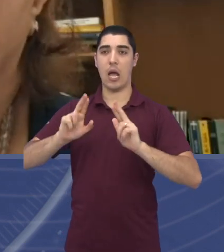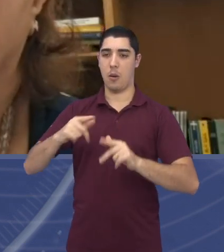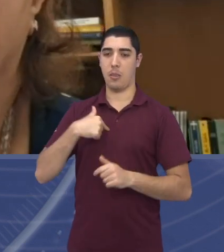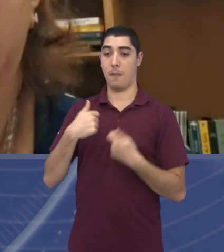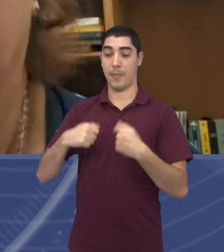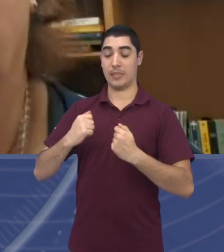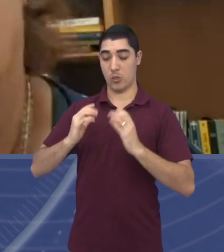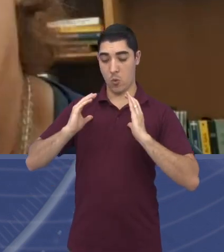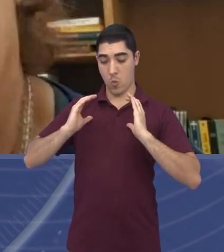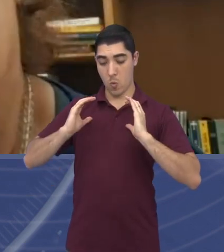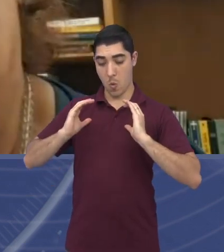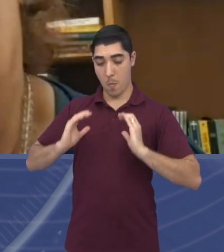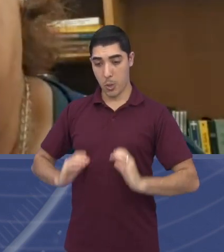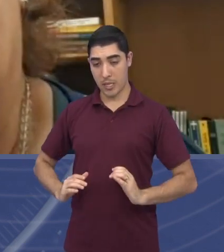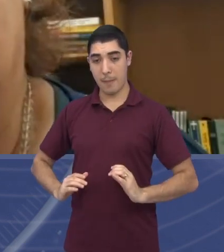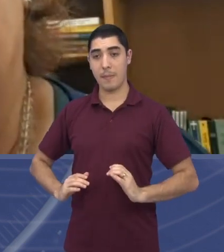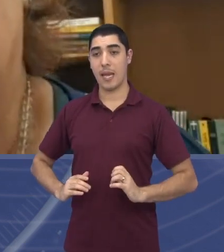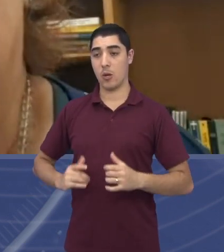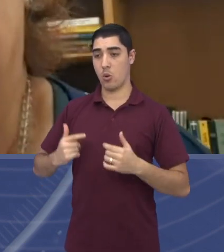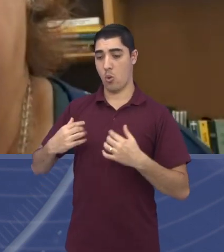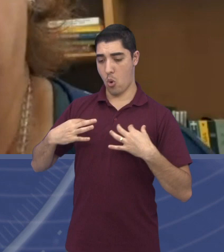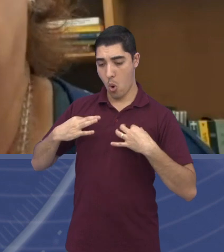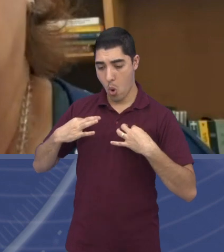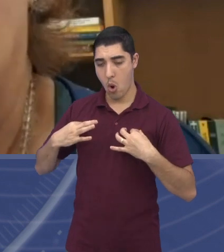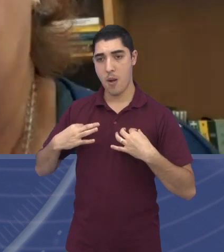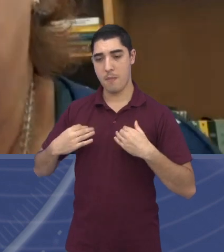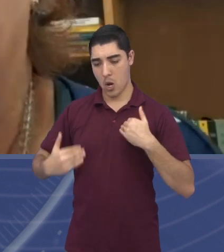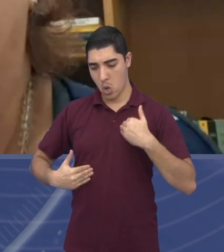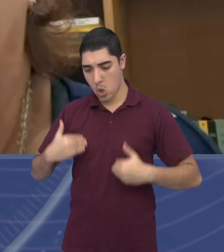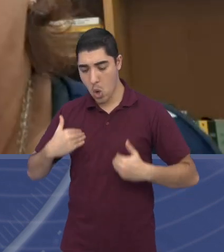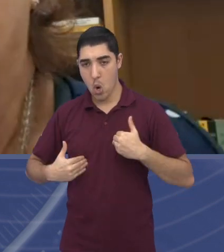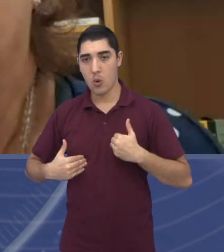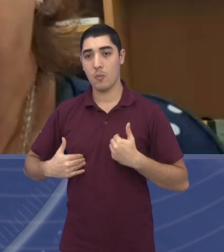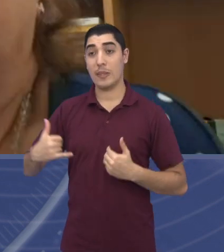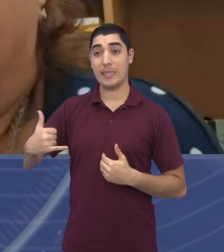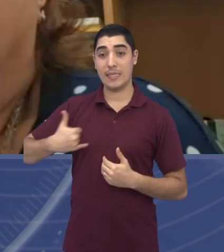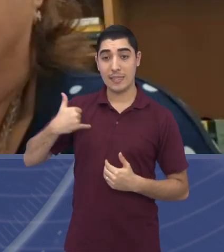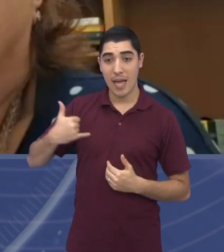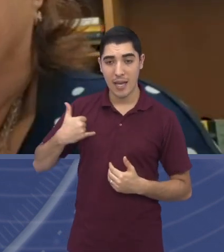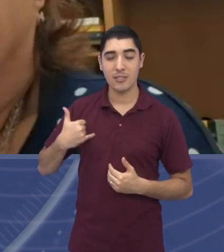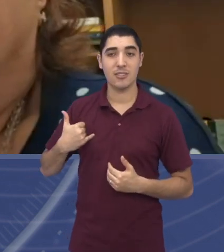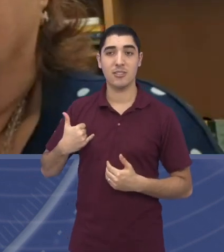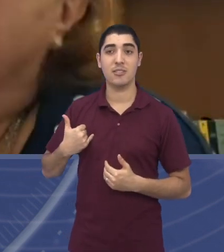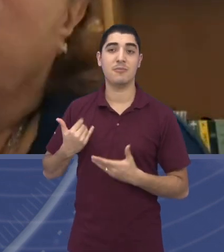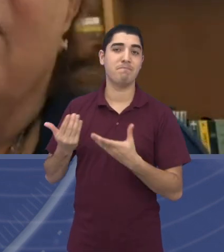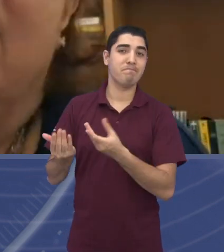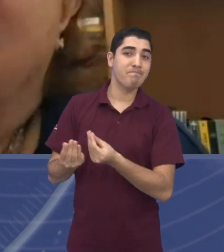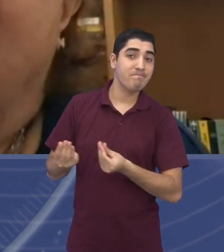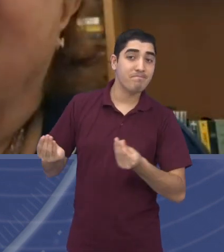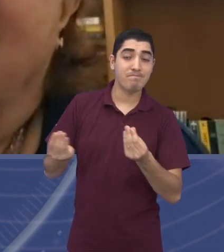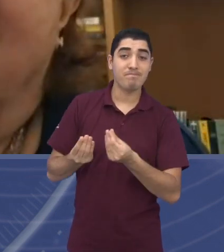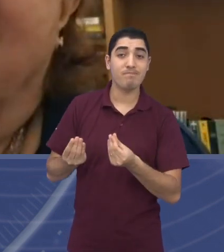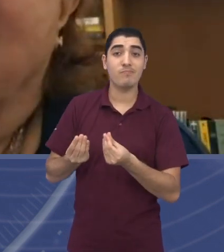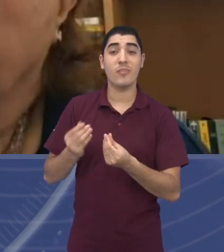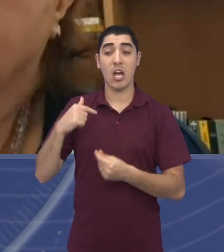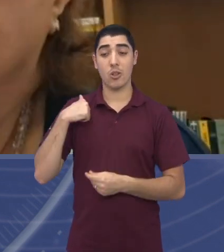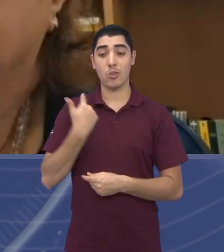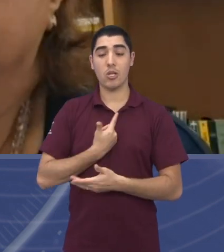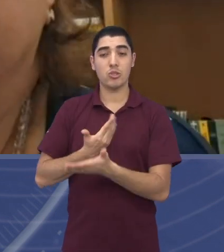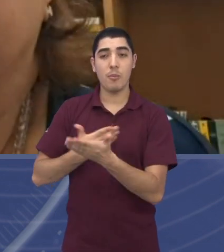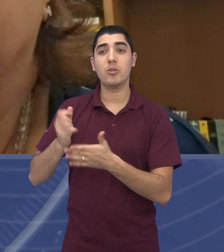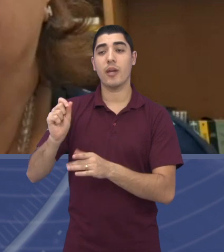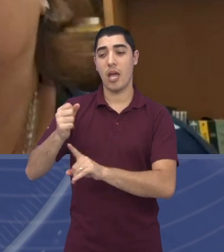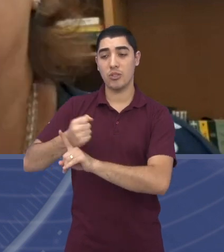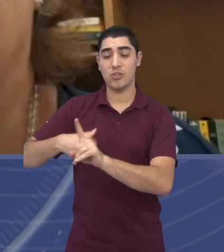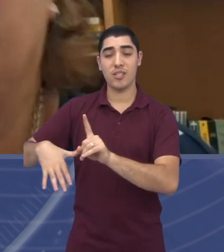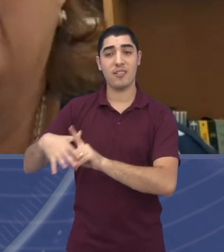de comportamento, vestimento, corpo, idade, que não satisfaz ninguém, que nos torna